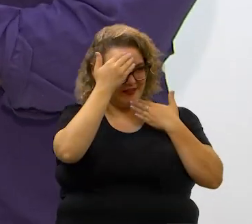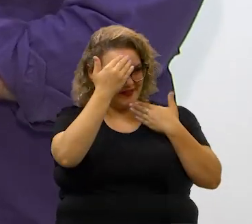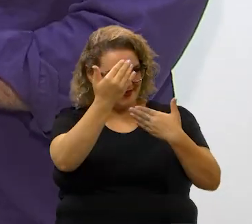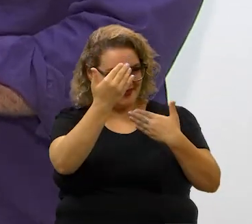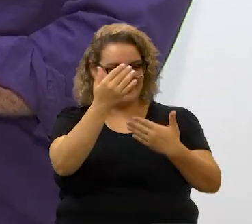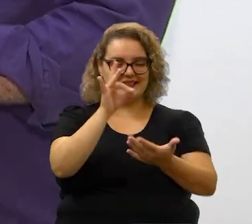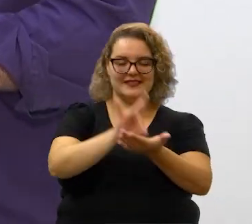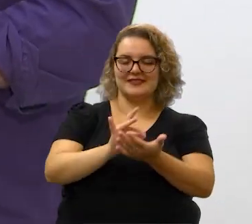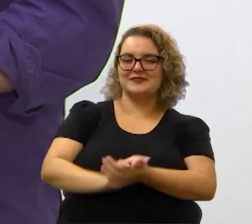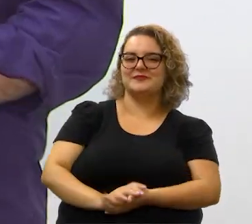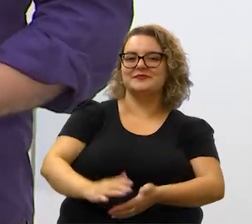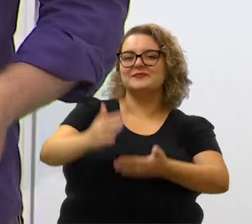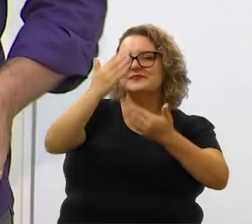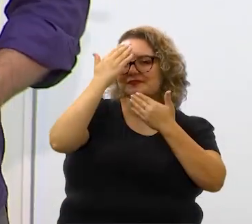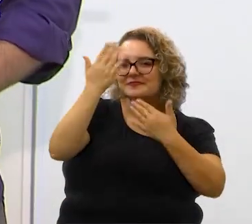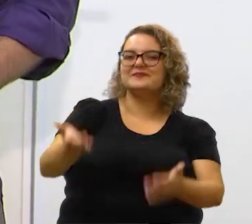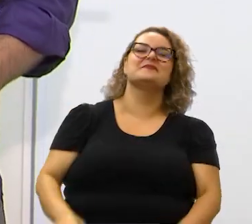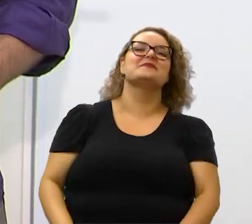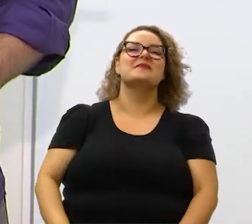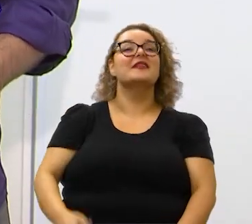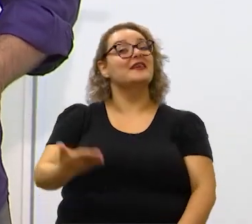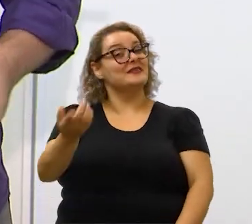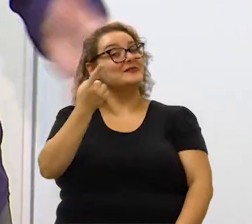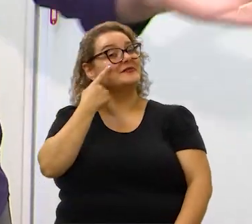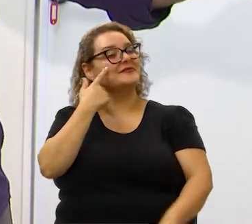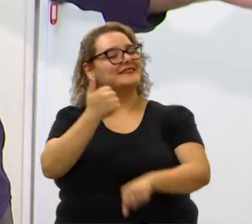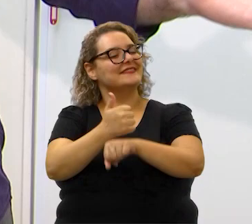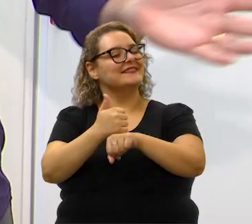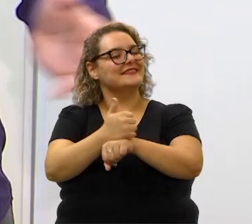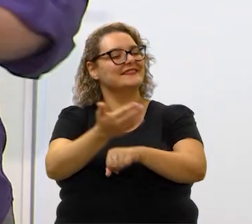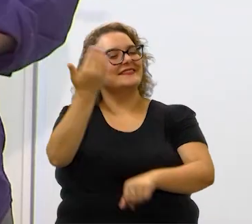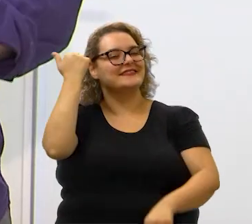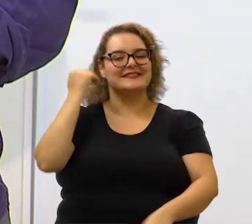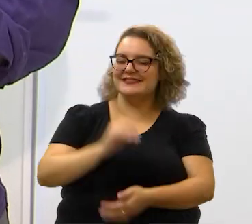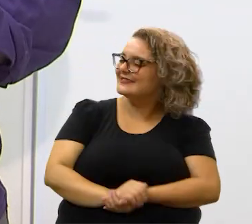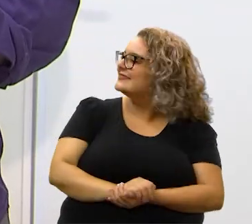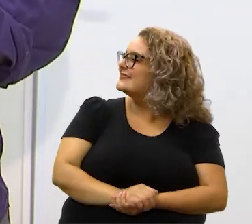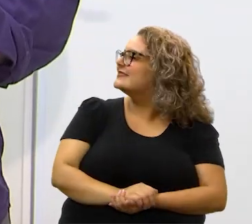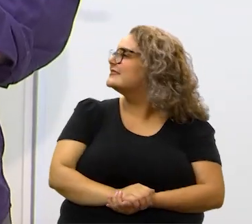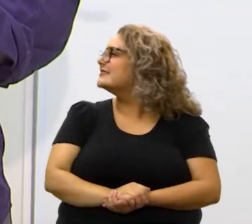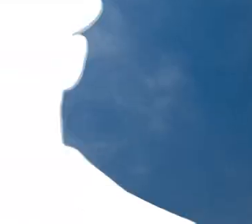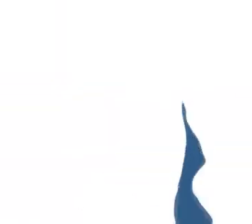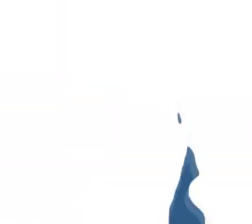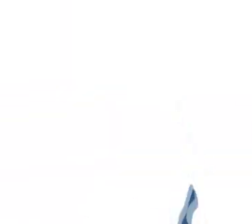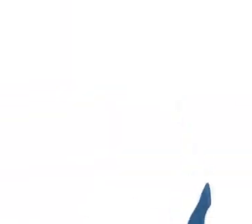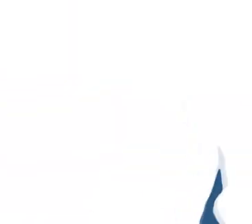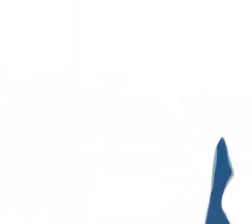que agradeço. É isso aí, pessoal, já sabe, né? Se liga na profissão.